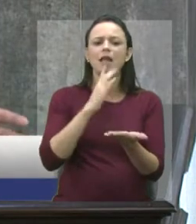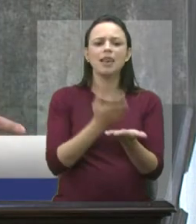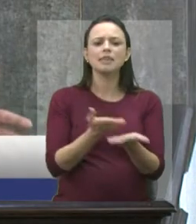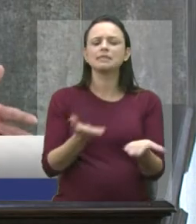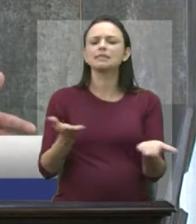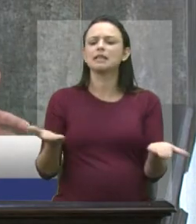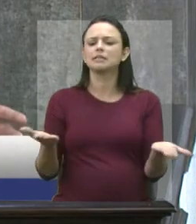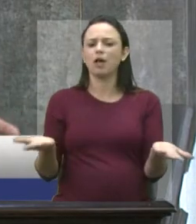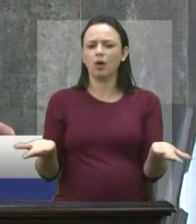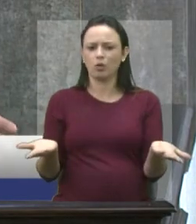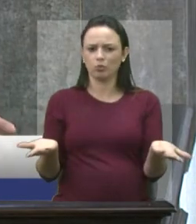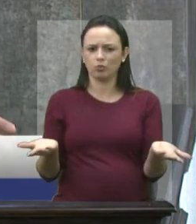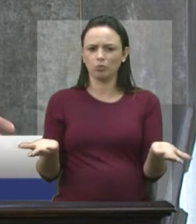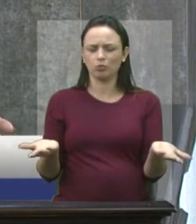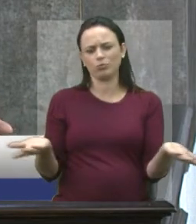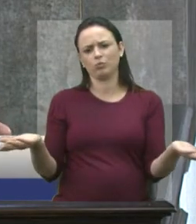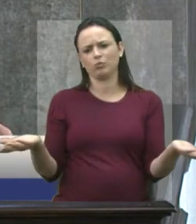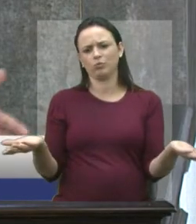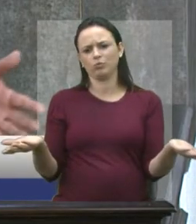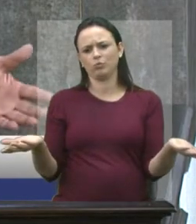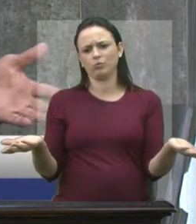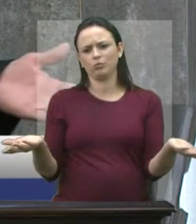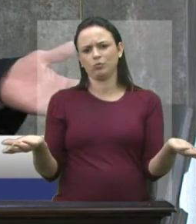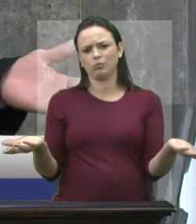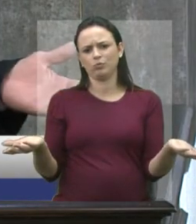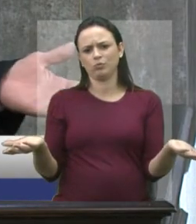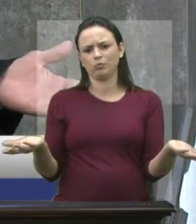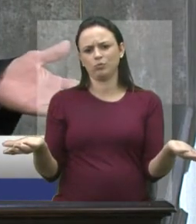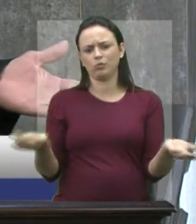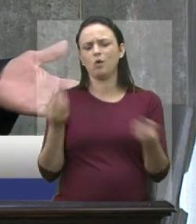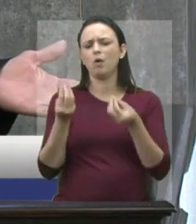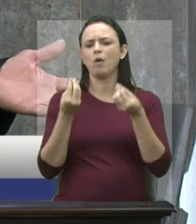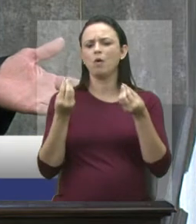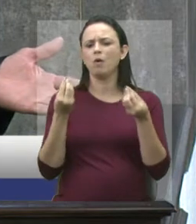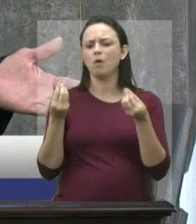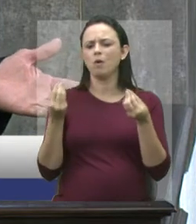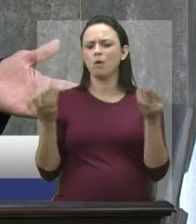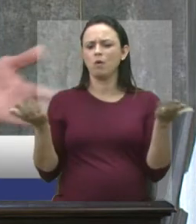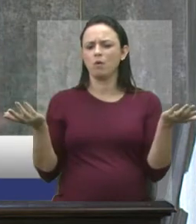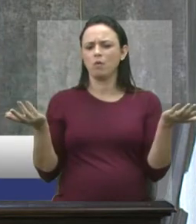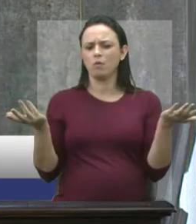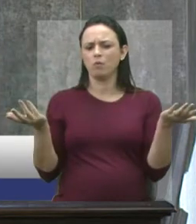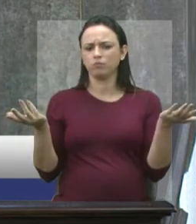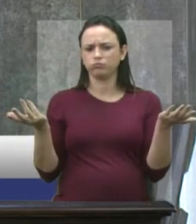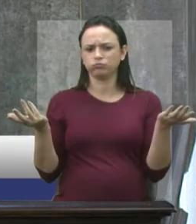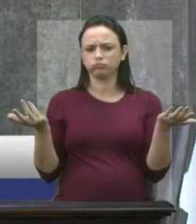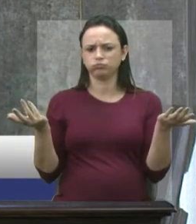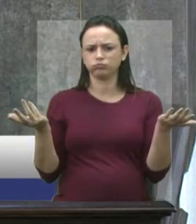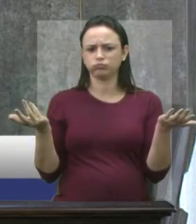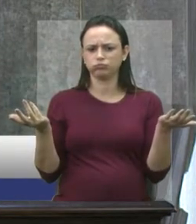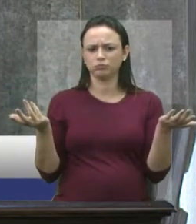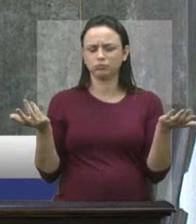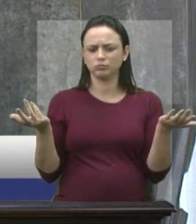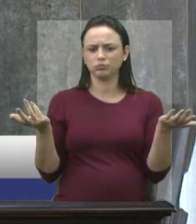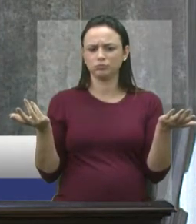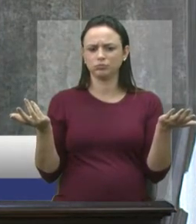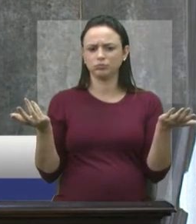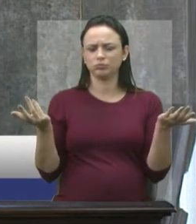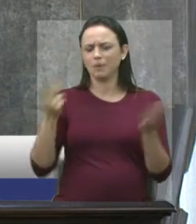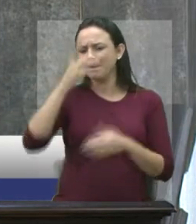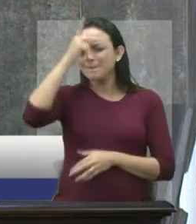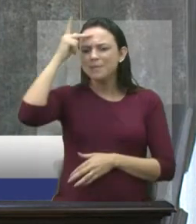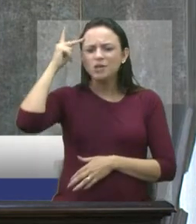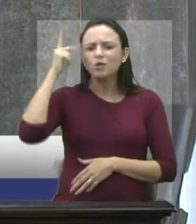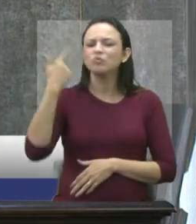céu, licitação? Até quando vai esse negócio da licitação? Pô, as pessoas que não têm